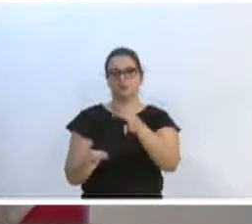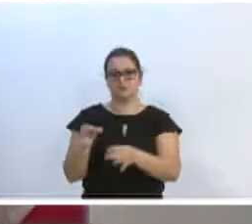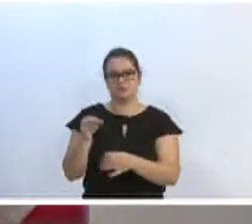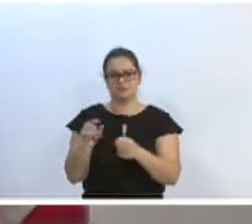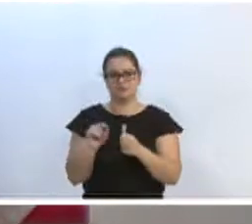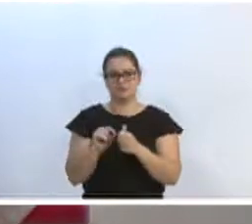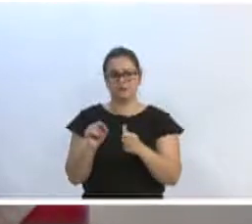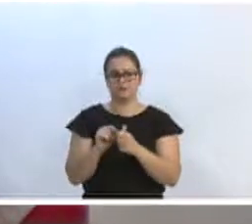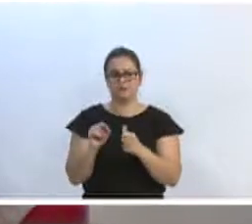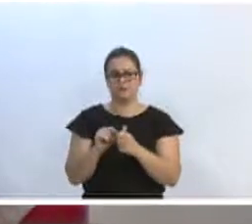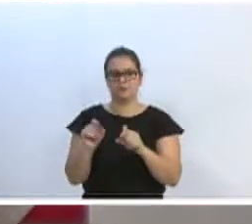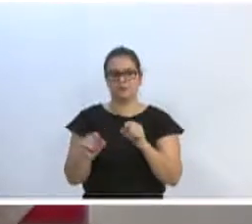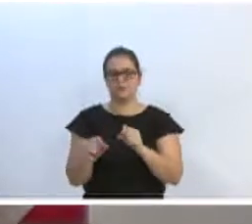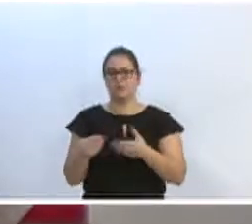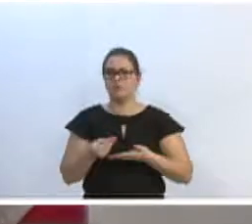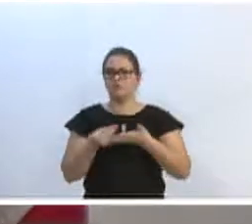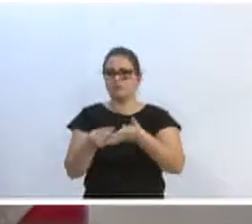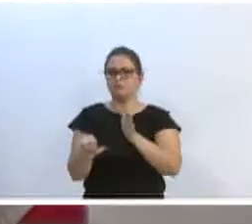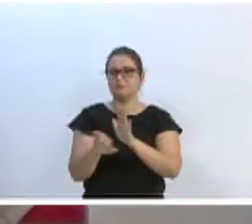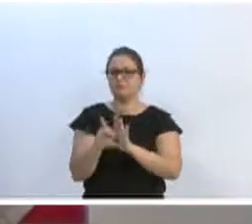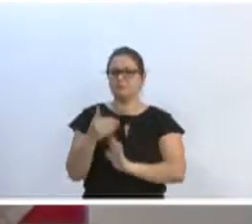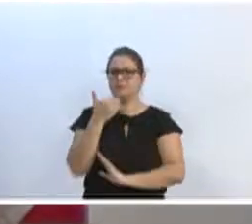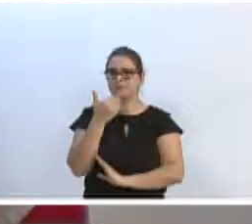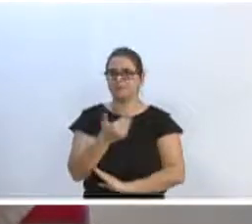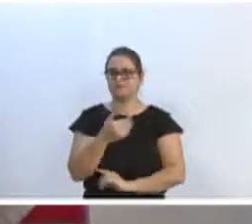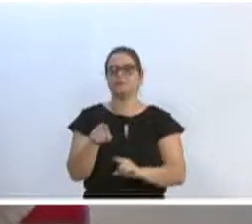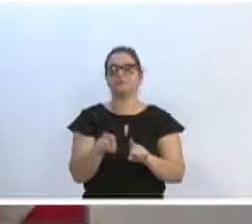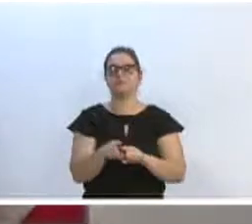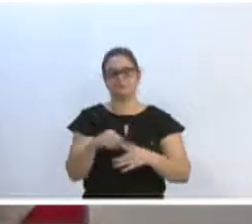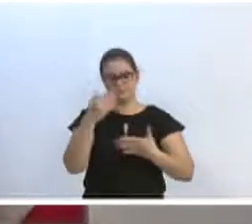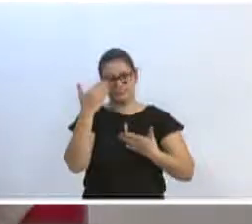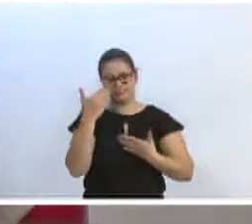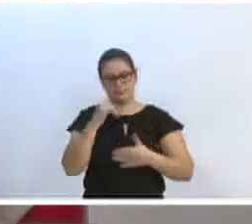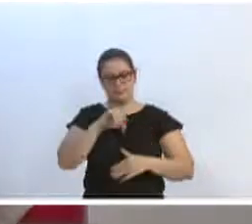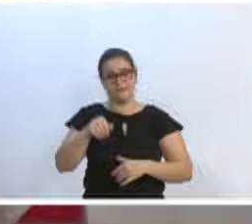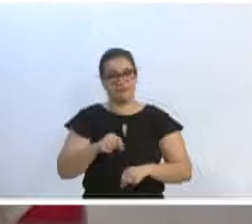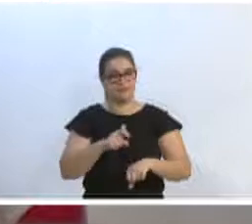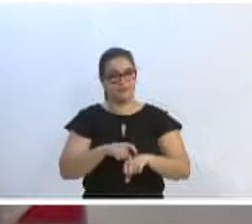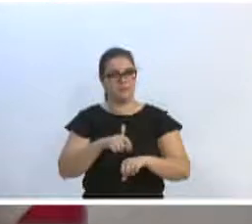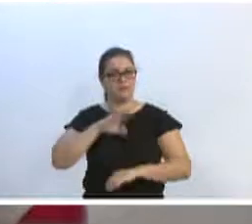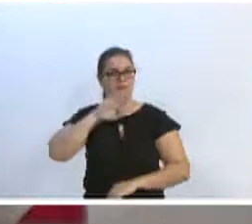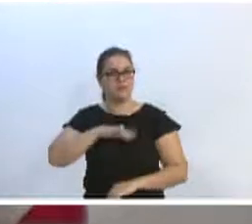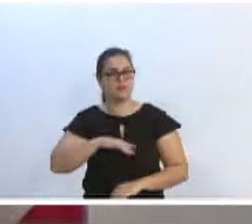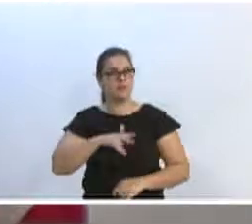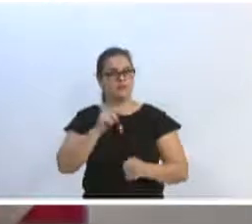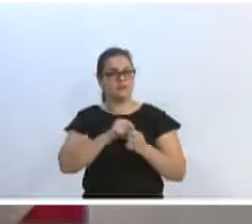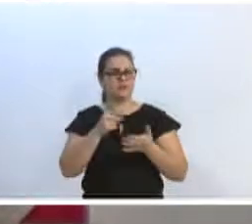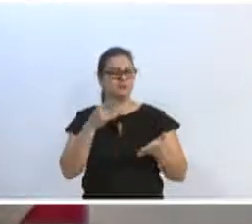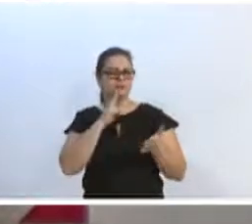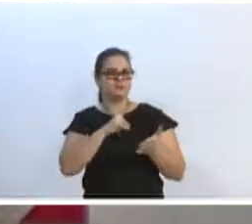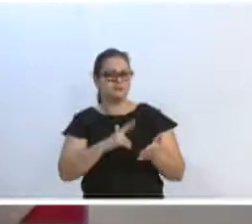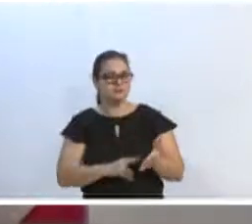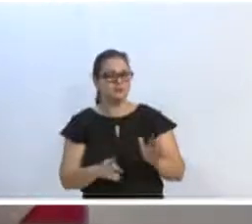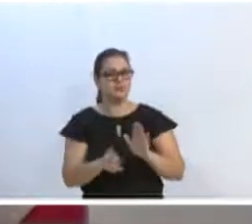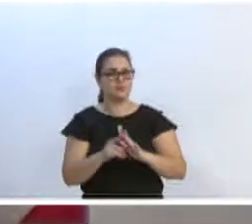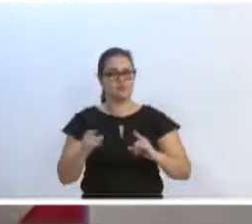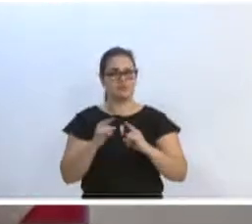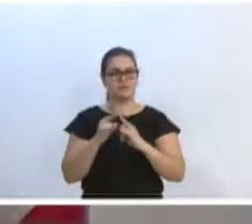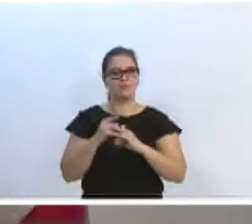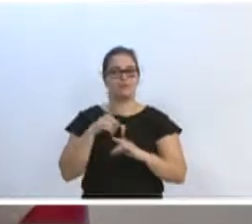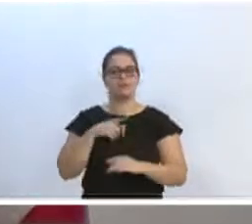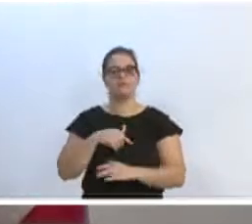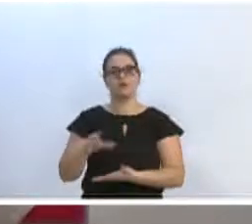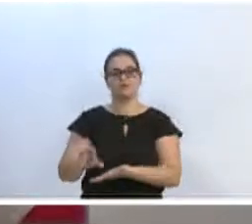esses repasses de subvenções quer aproveitar a tarde de hoje pra essa conta de algumas entidades que receberam a verba de subvenção